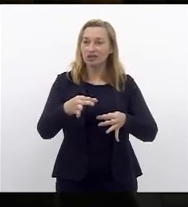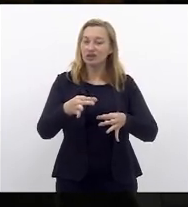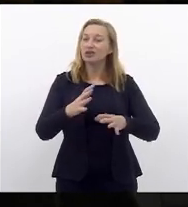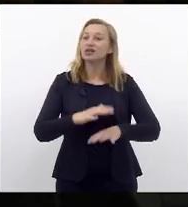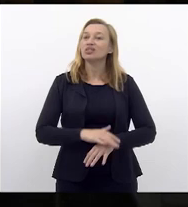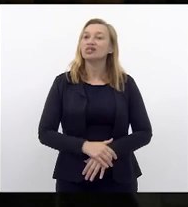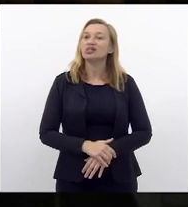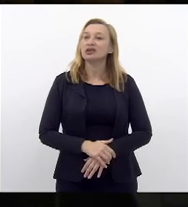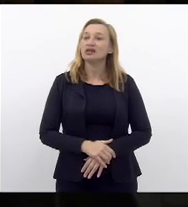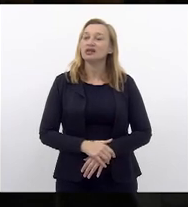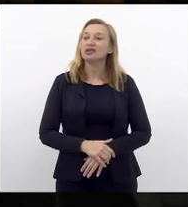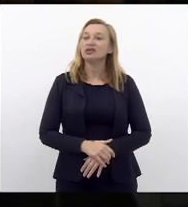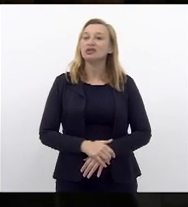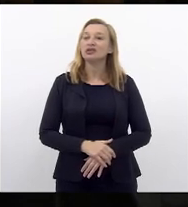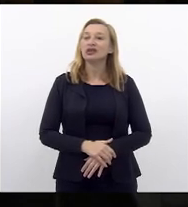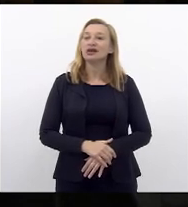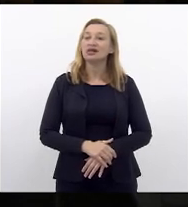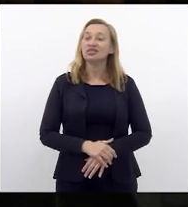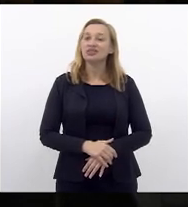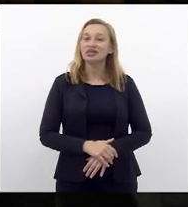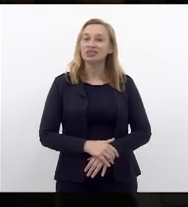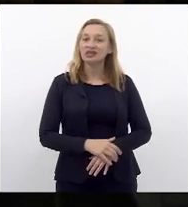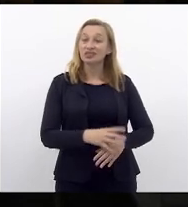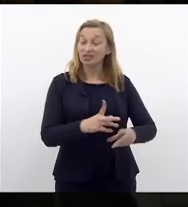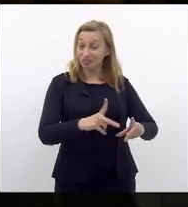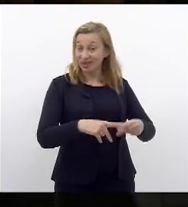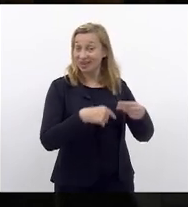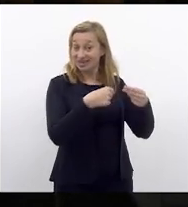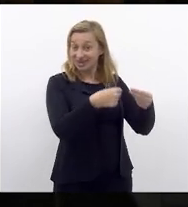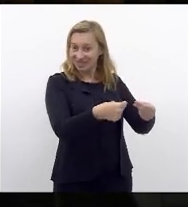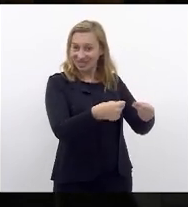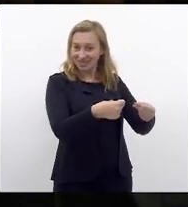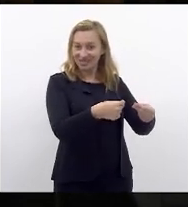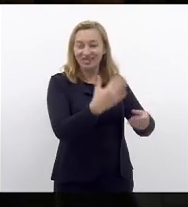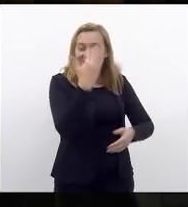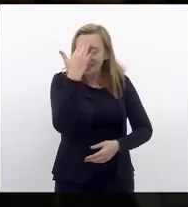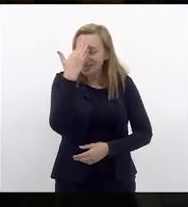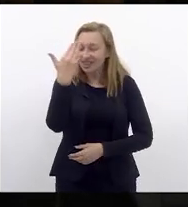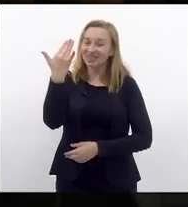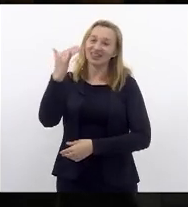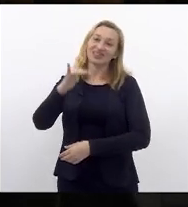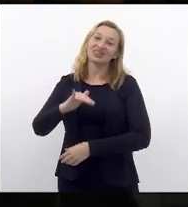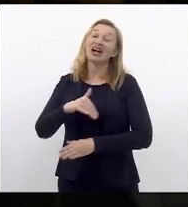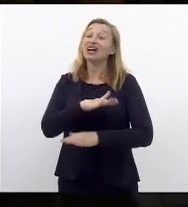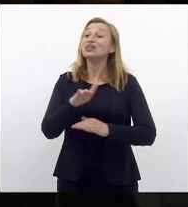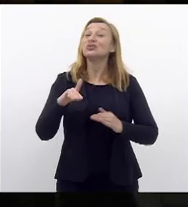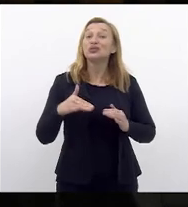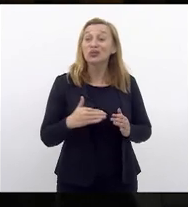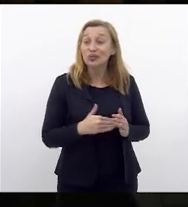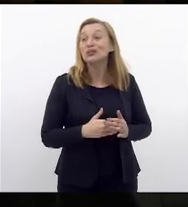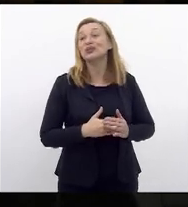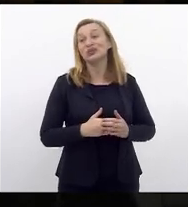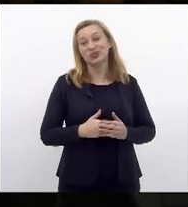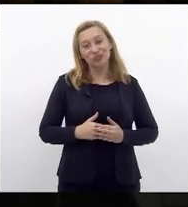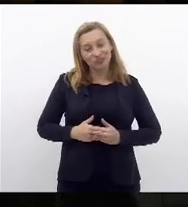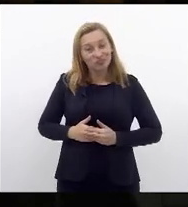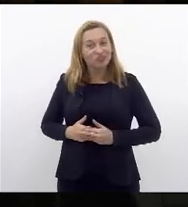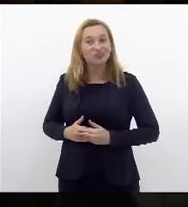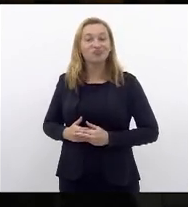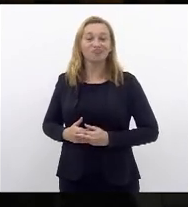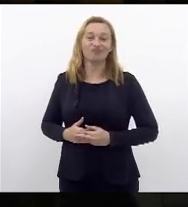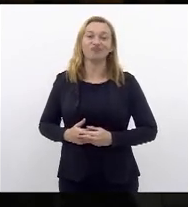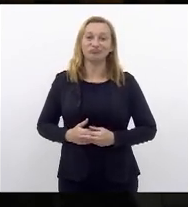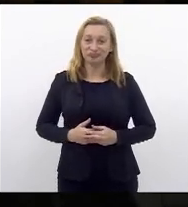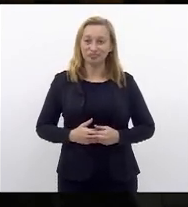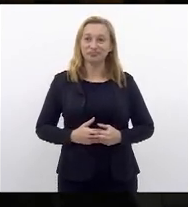forma de galanteio, de agrado, de gratidão a todos aqueles que